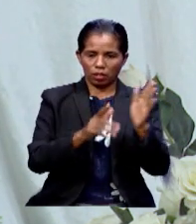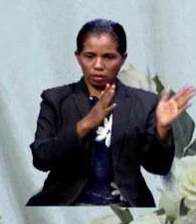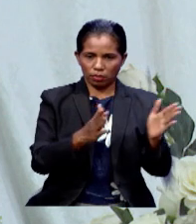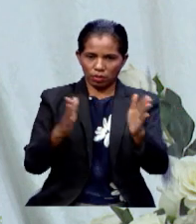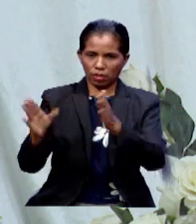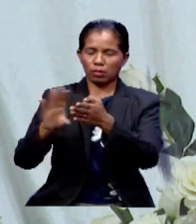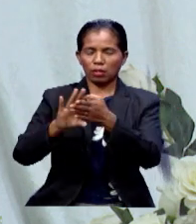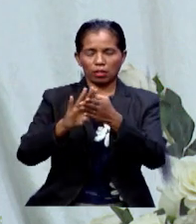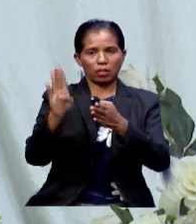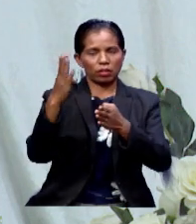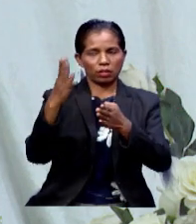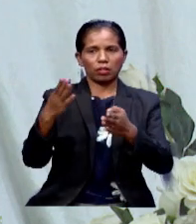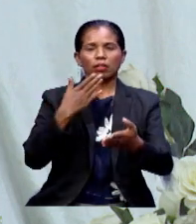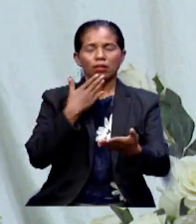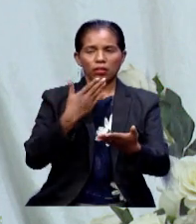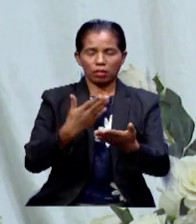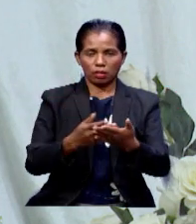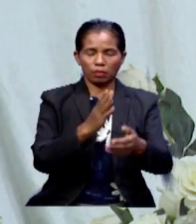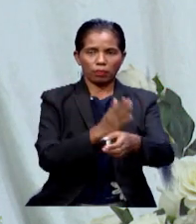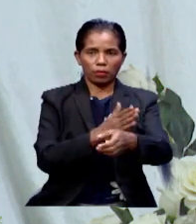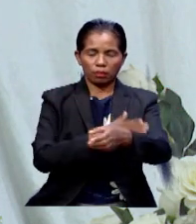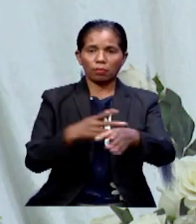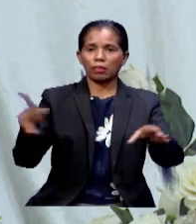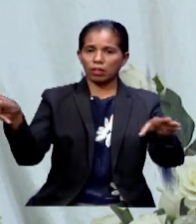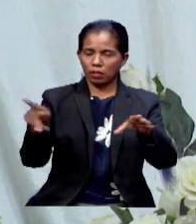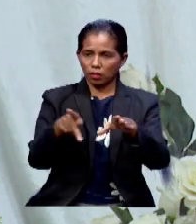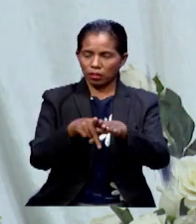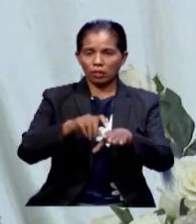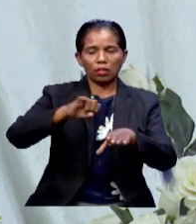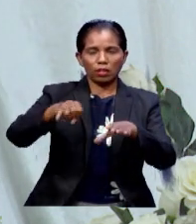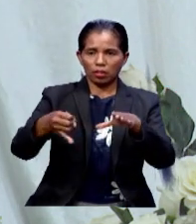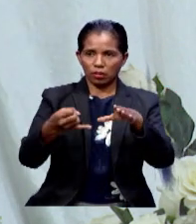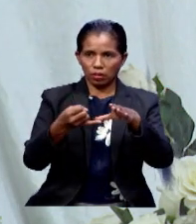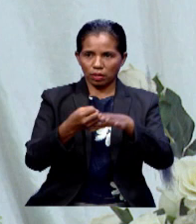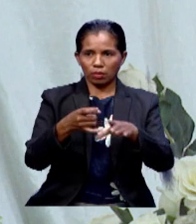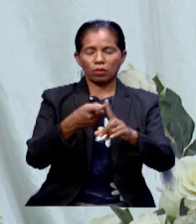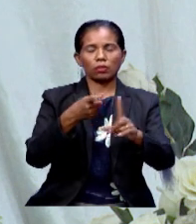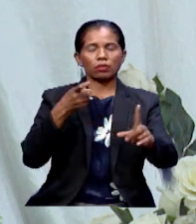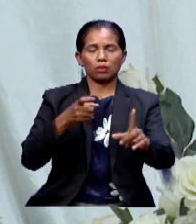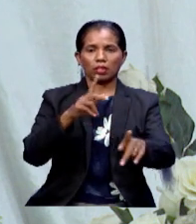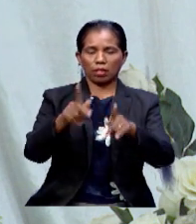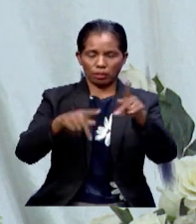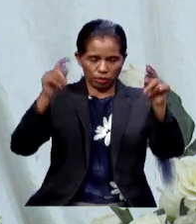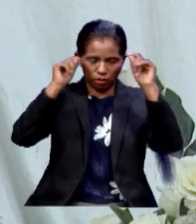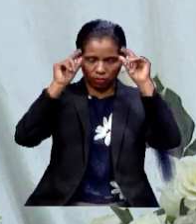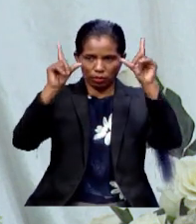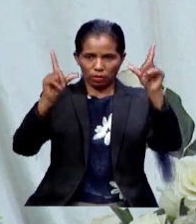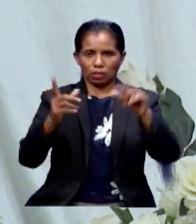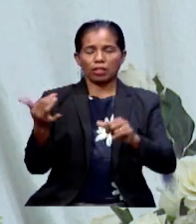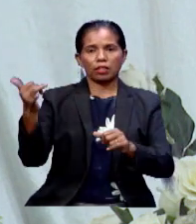eleitoral harmonizado a tu promove participação inclusiva os eleitores timoroan